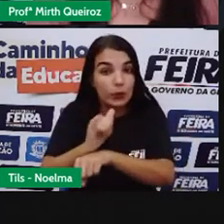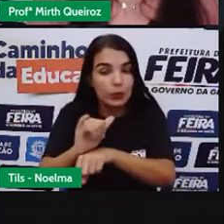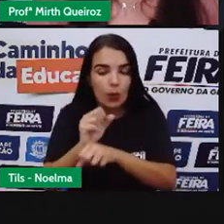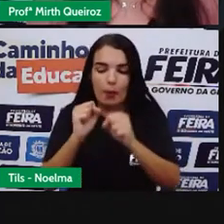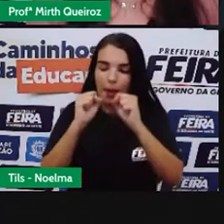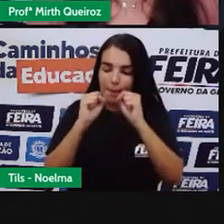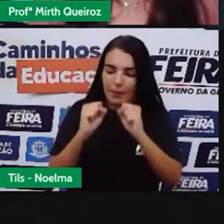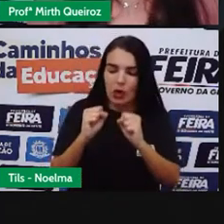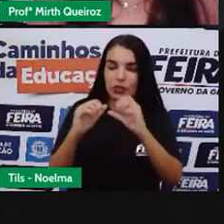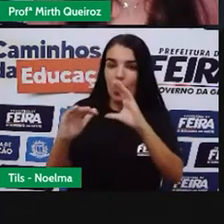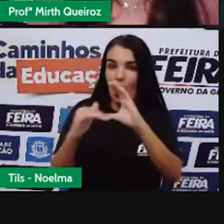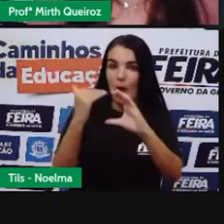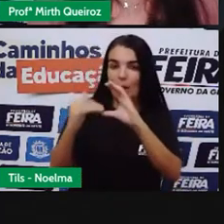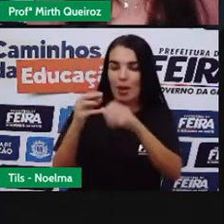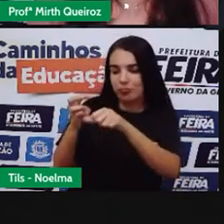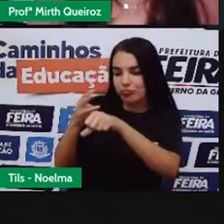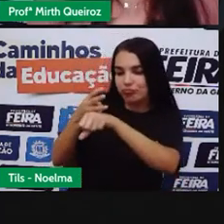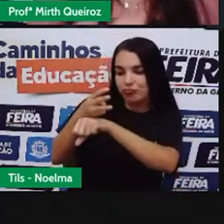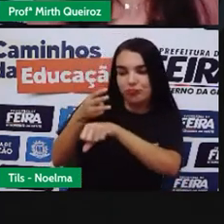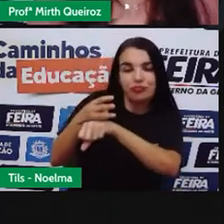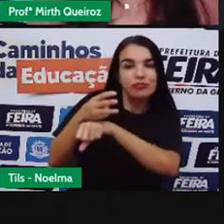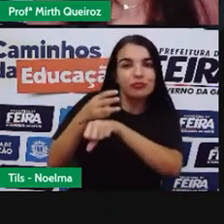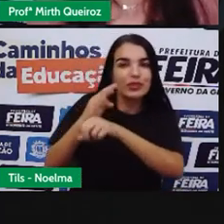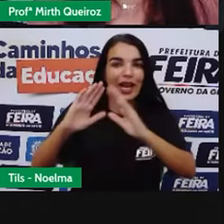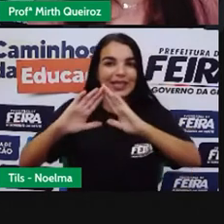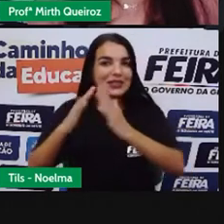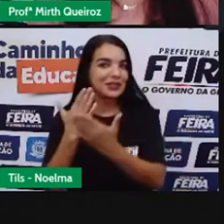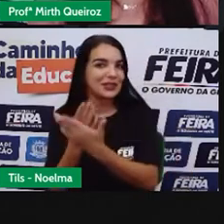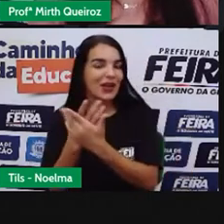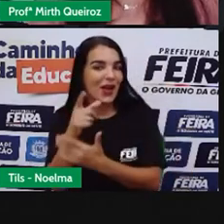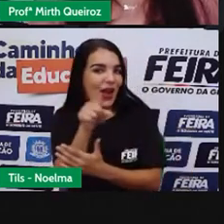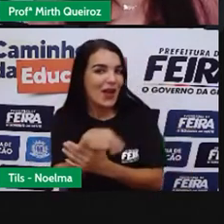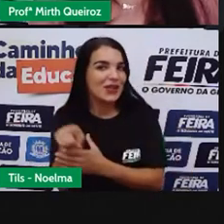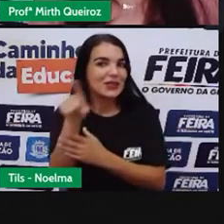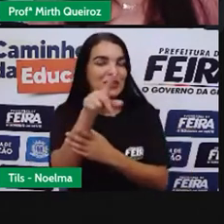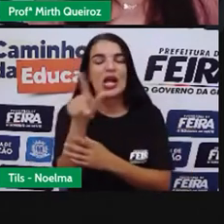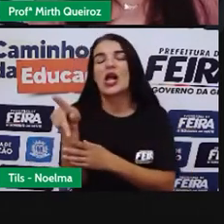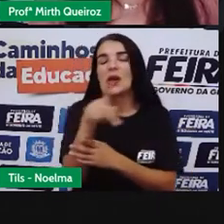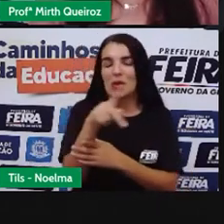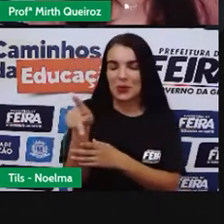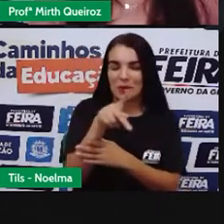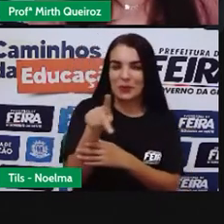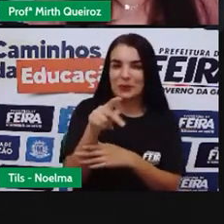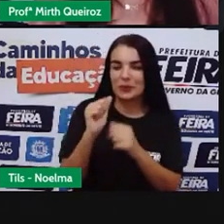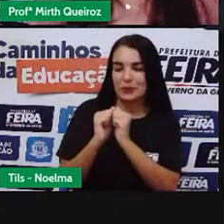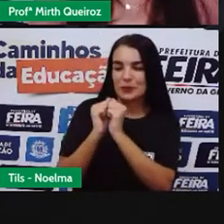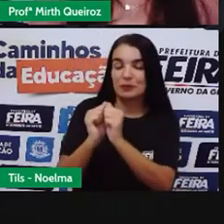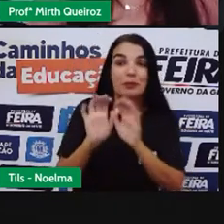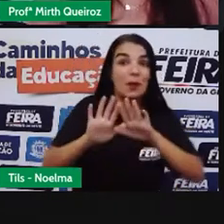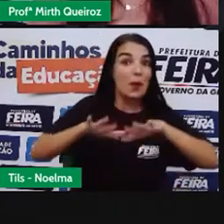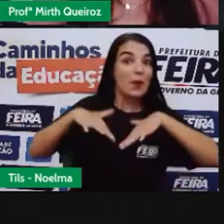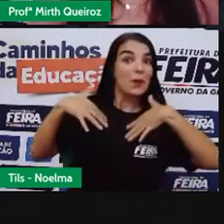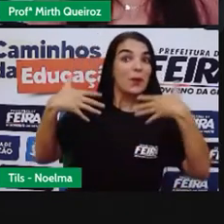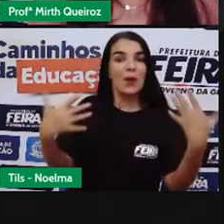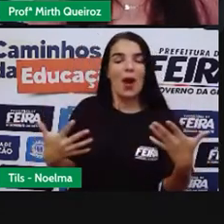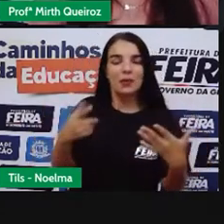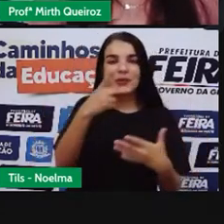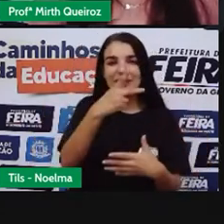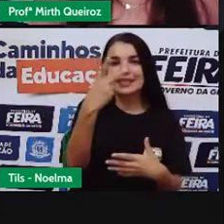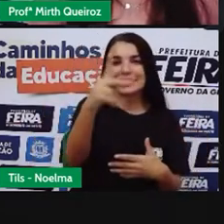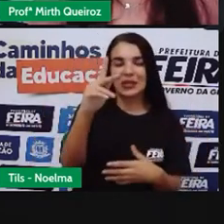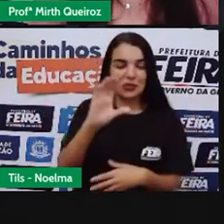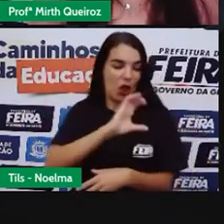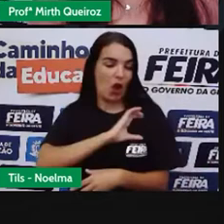comente aí no grupo de WhatsApp da escola de vocês com seus professores para ver qual dos seus